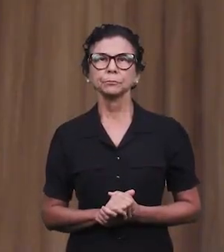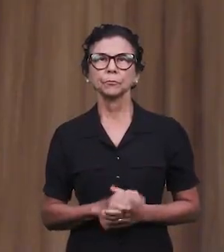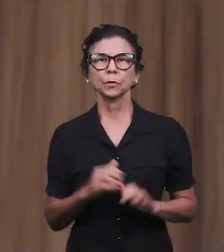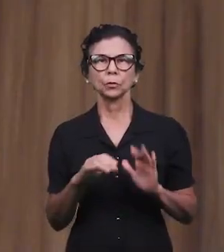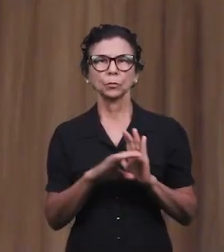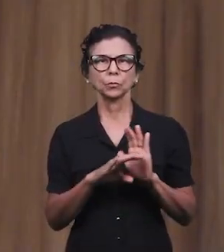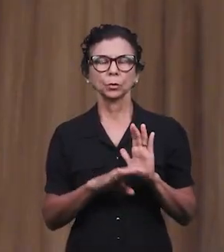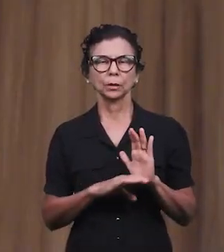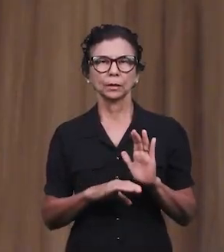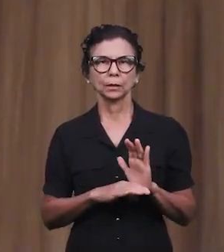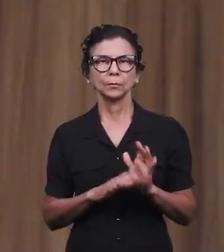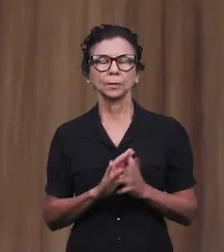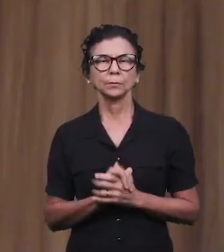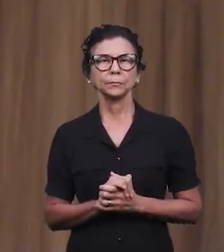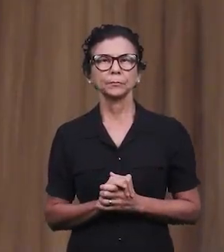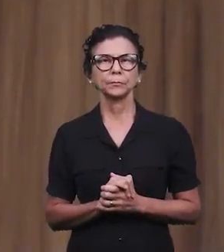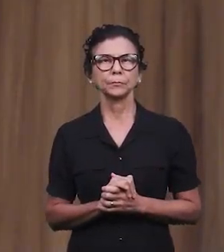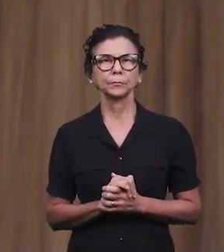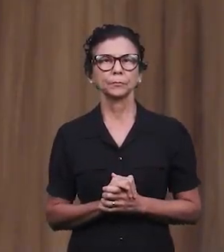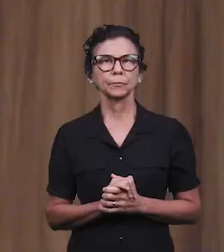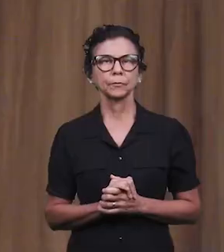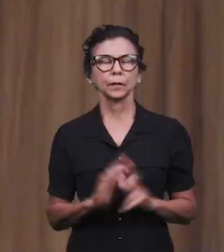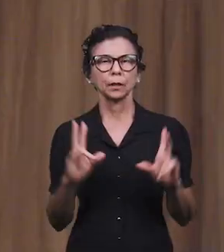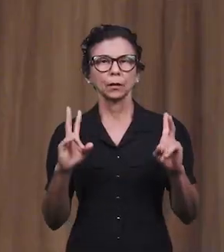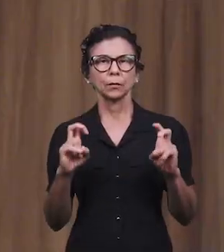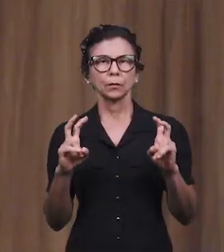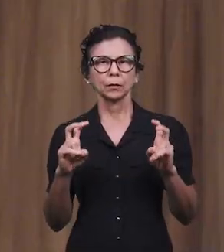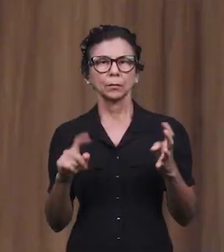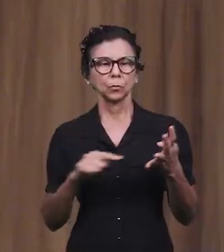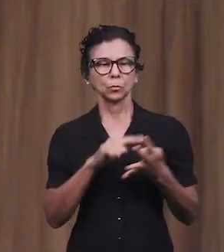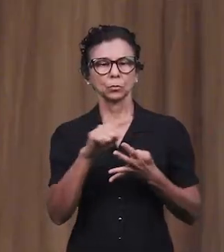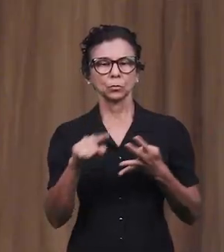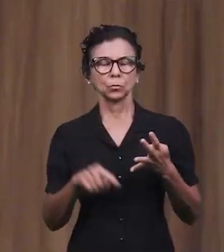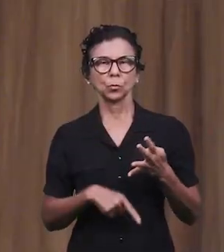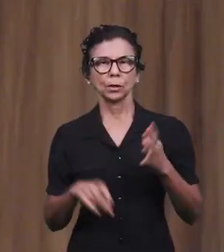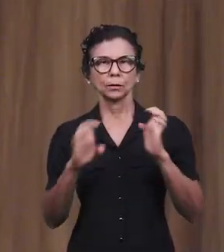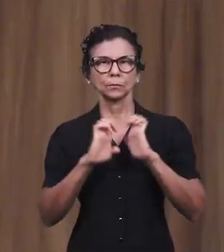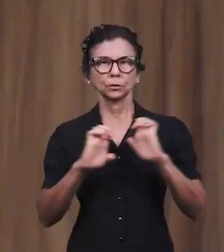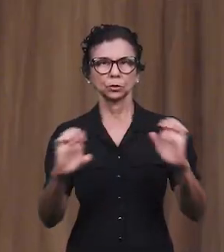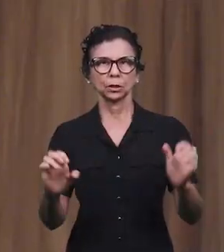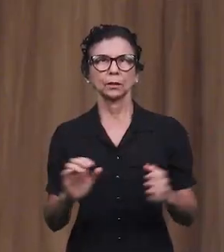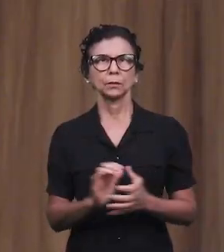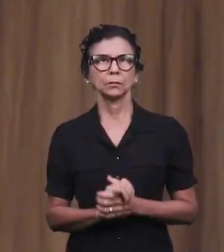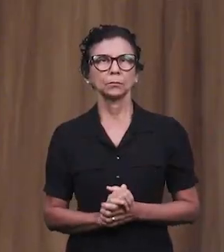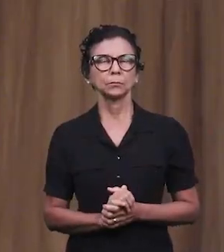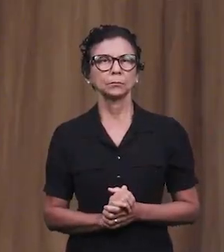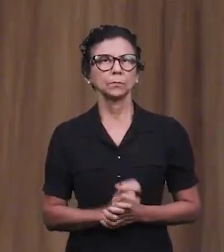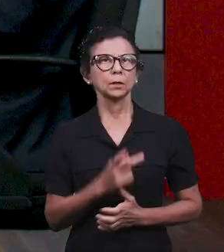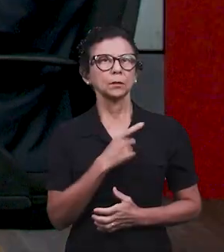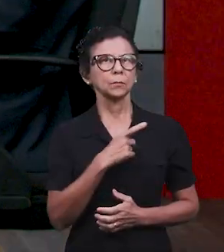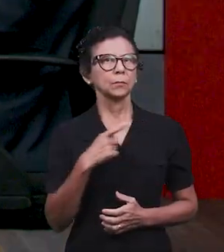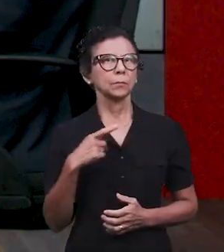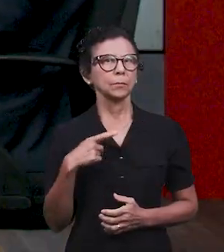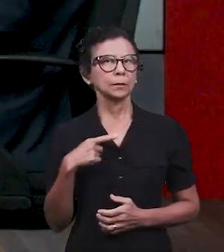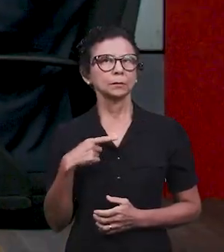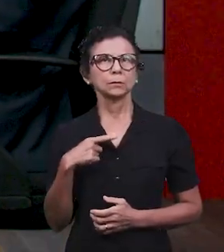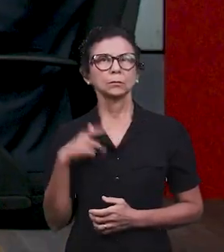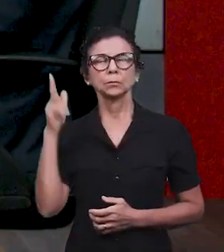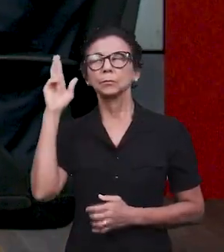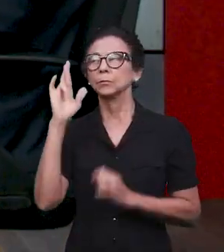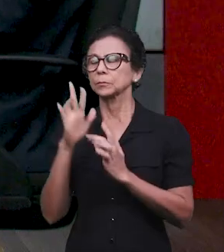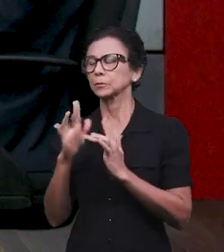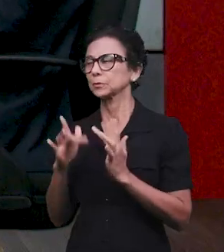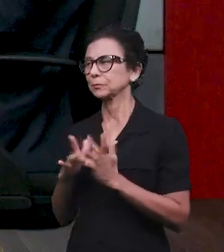sobre o tema Os Evangelhos. Nós saudamos aqui hoje o pastor Marcos Roberto. Pai do Senhor, pastor